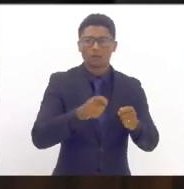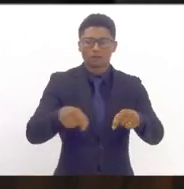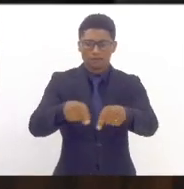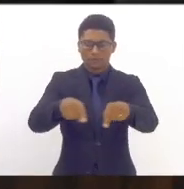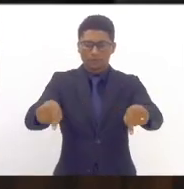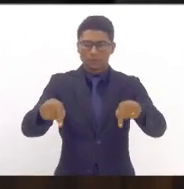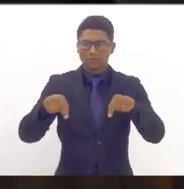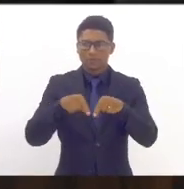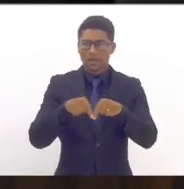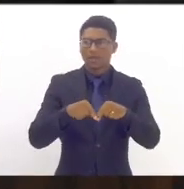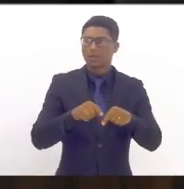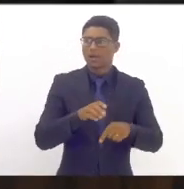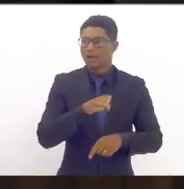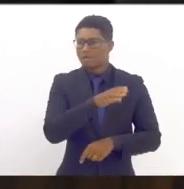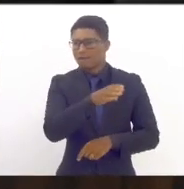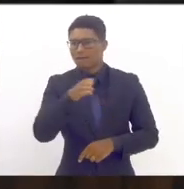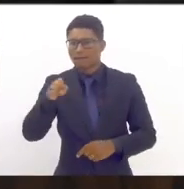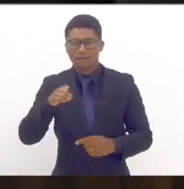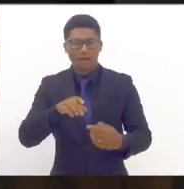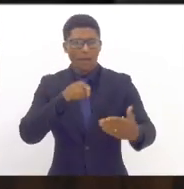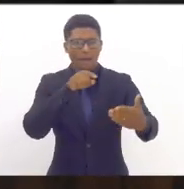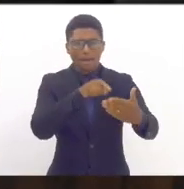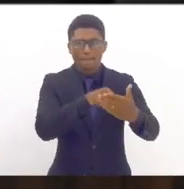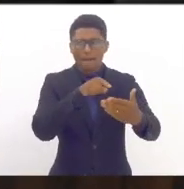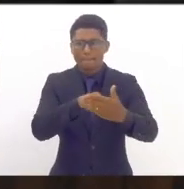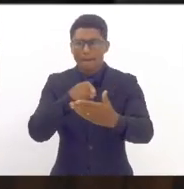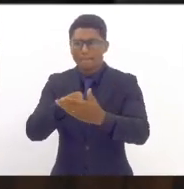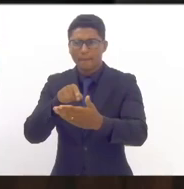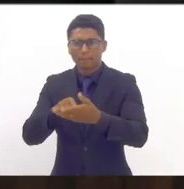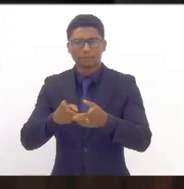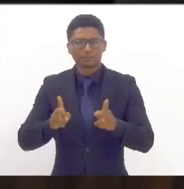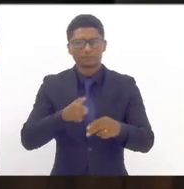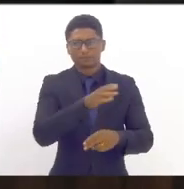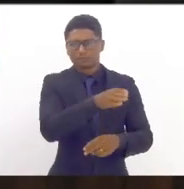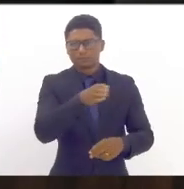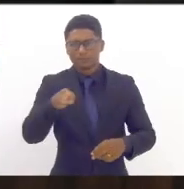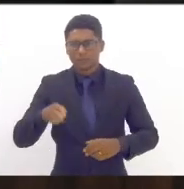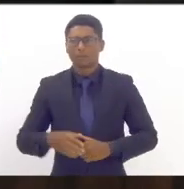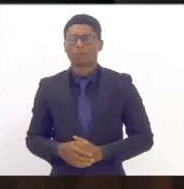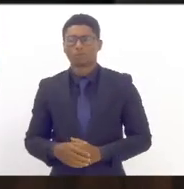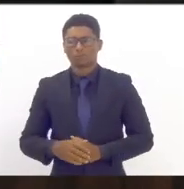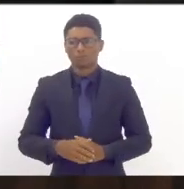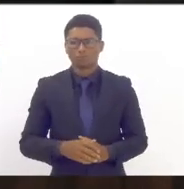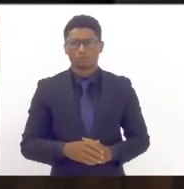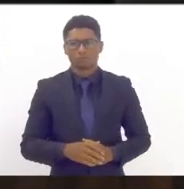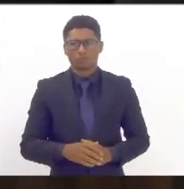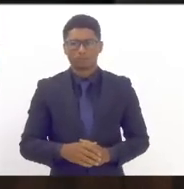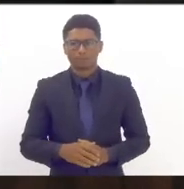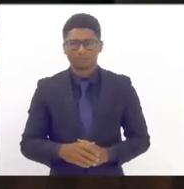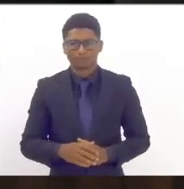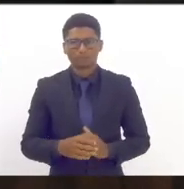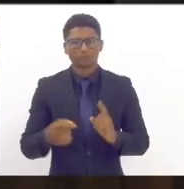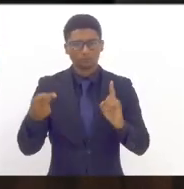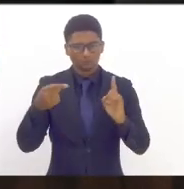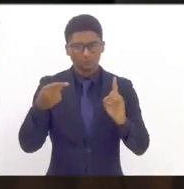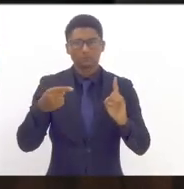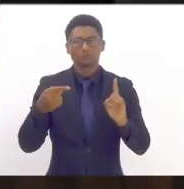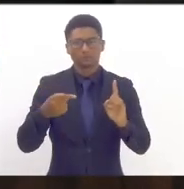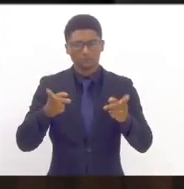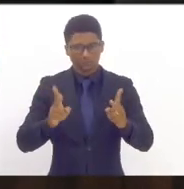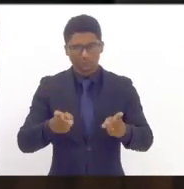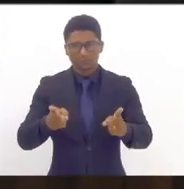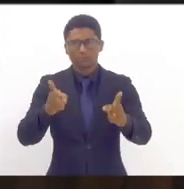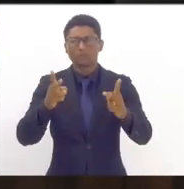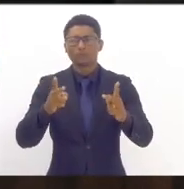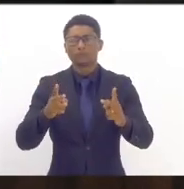no plenário, toca a campainha na casa. Ninguém pode dizer que não tem chance de se explicar. A persistência lhe rendeu uma